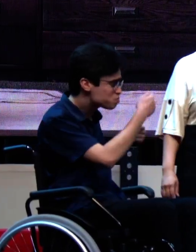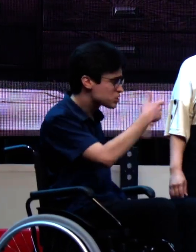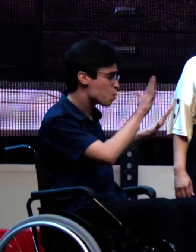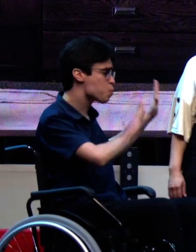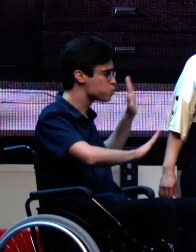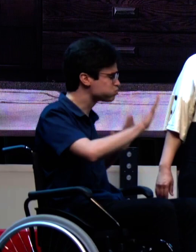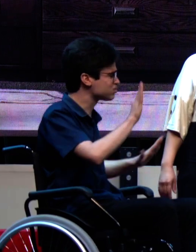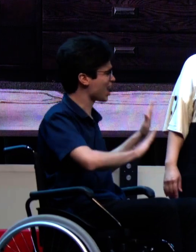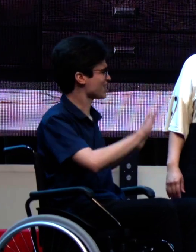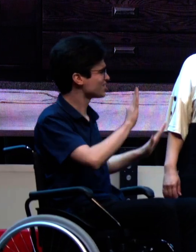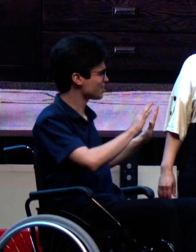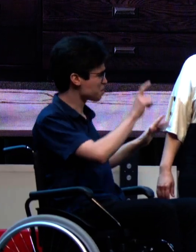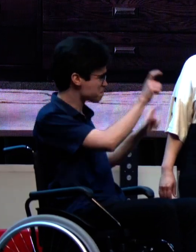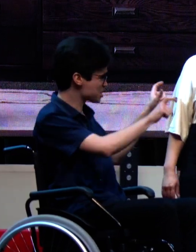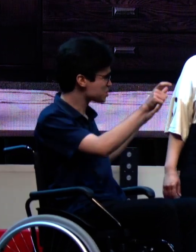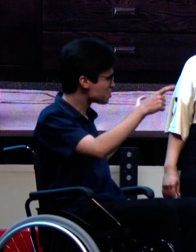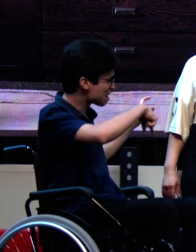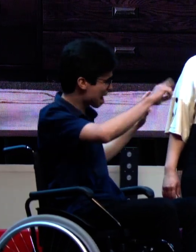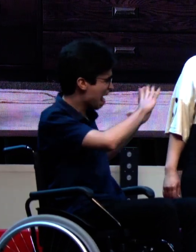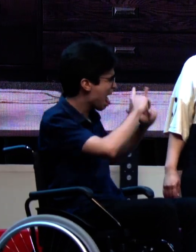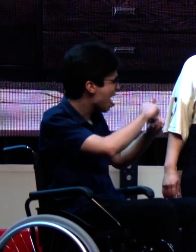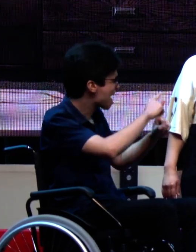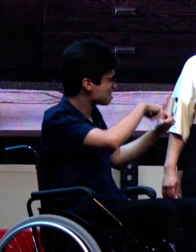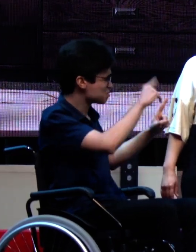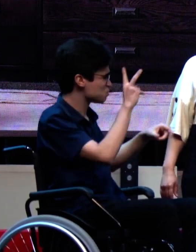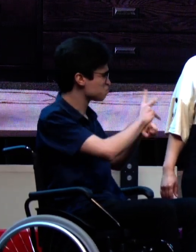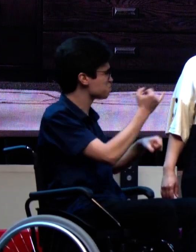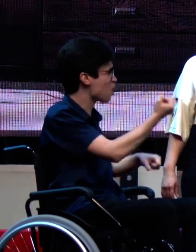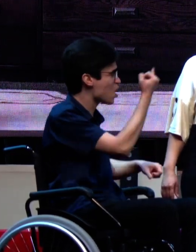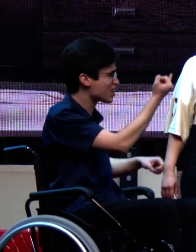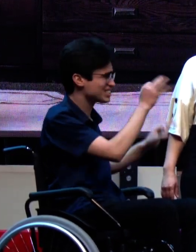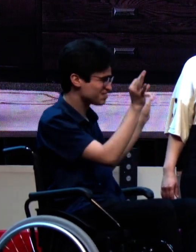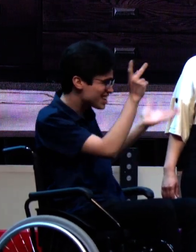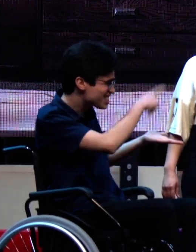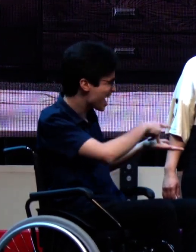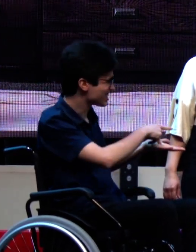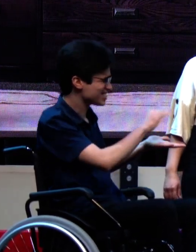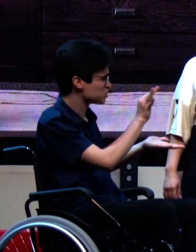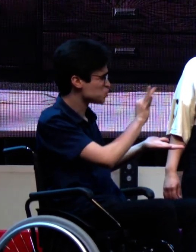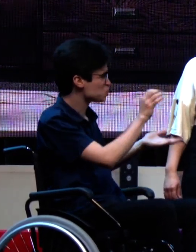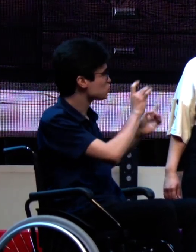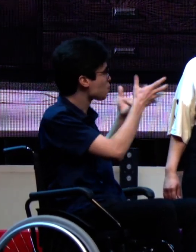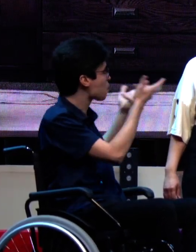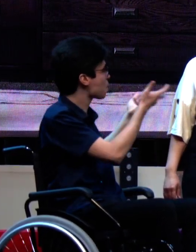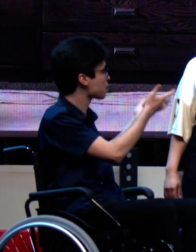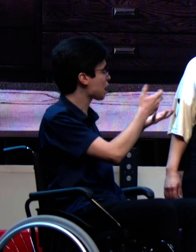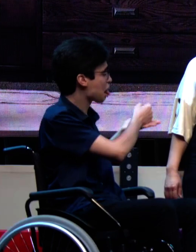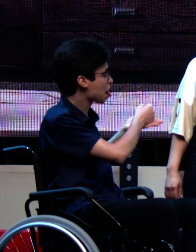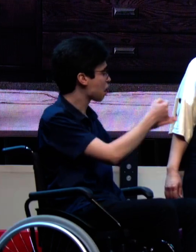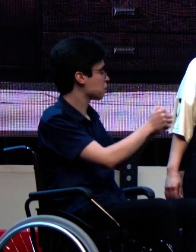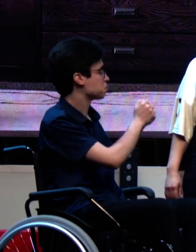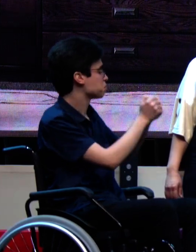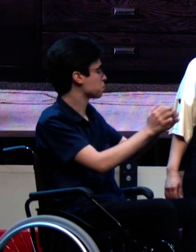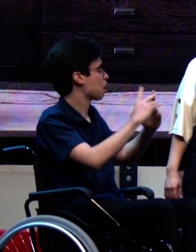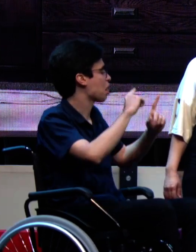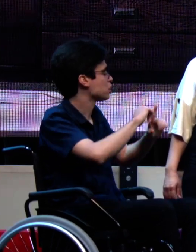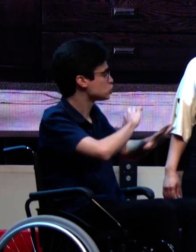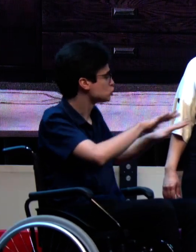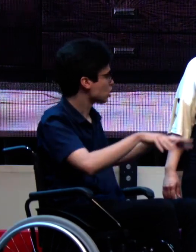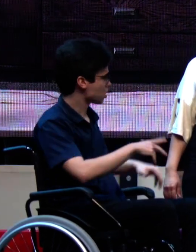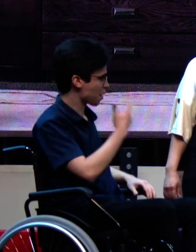cuidado, viu? Essa gente aí de igreja não se importa com você de verdade. Eles só querem saber de te levar lá para a igreja